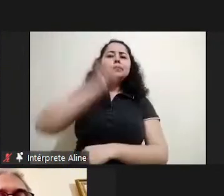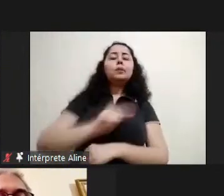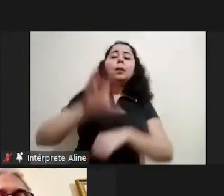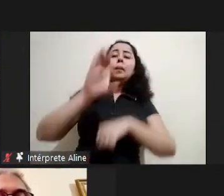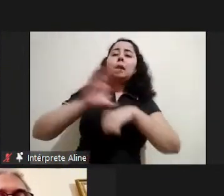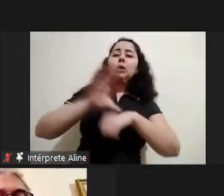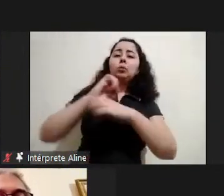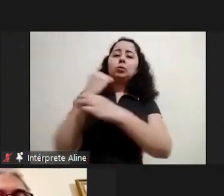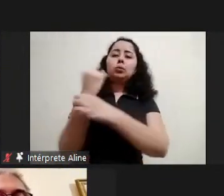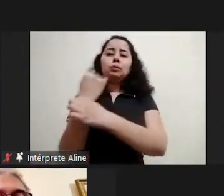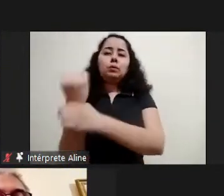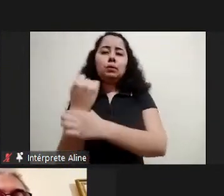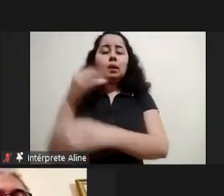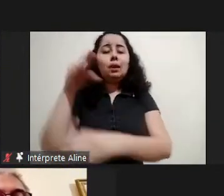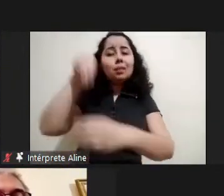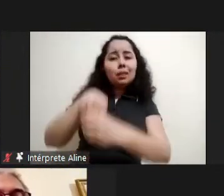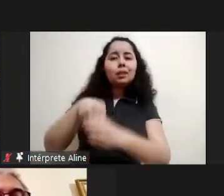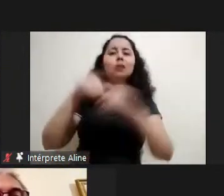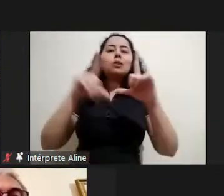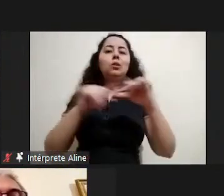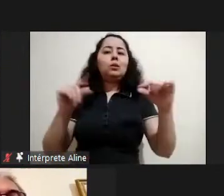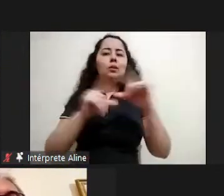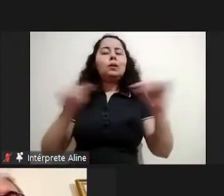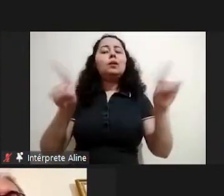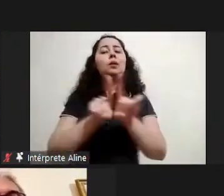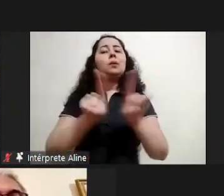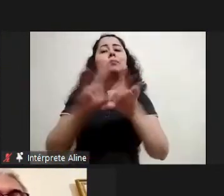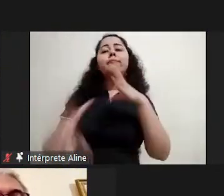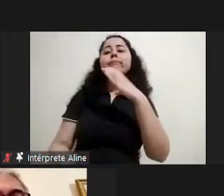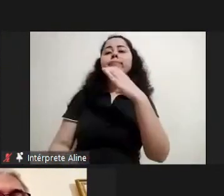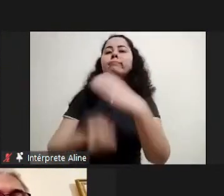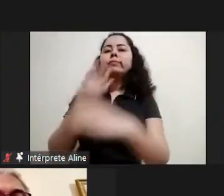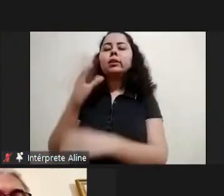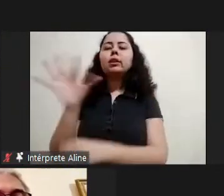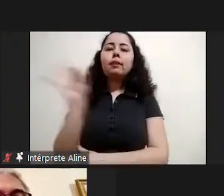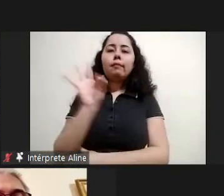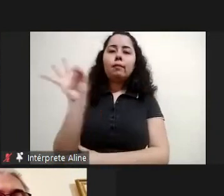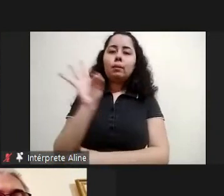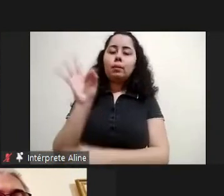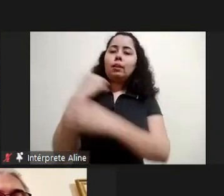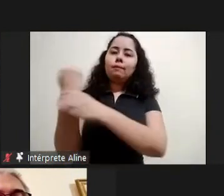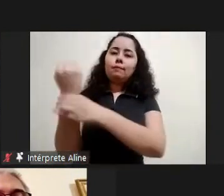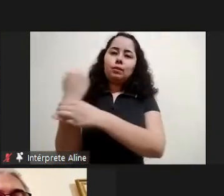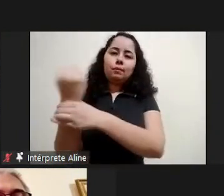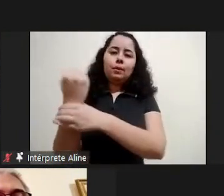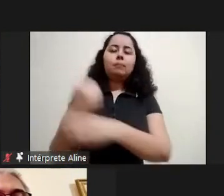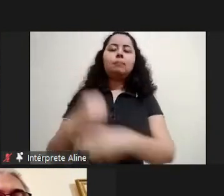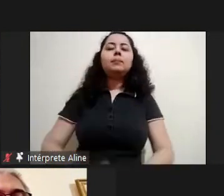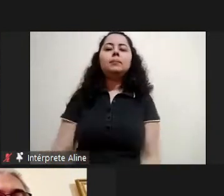na UFJF e para a criação da Faculdade de Fisioterapia.